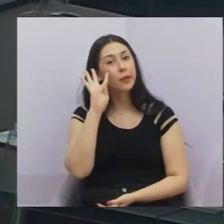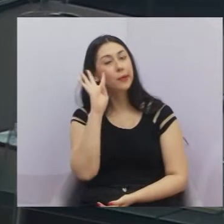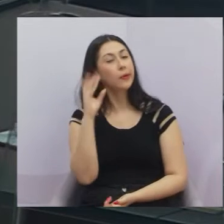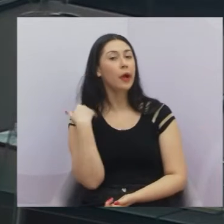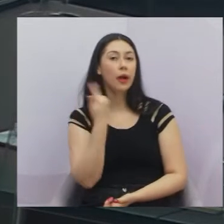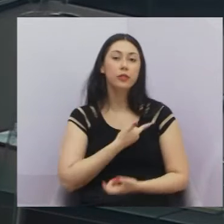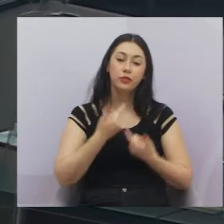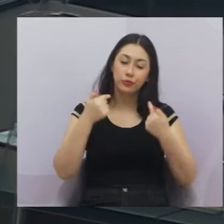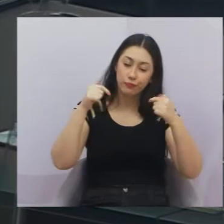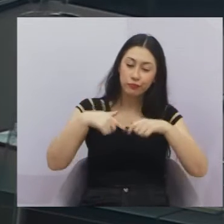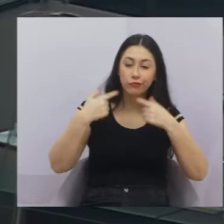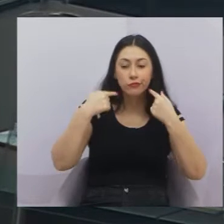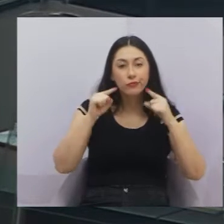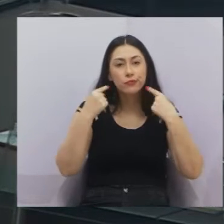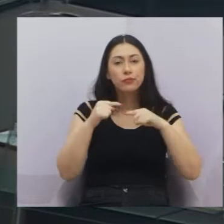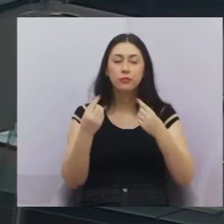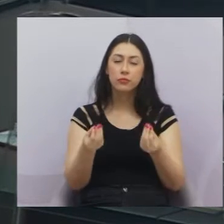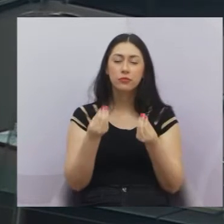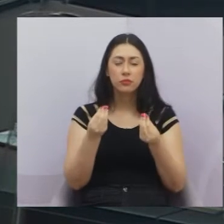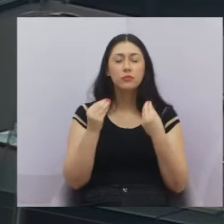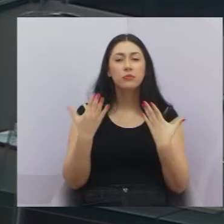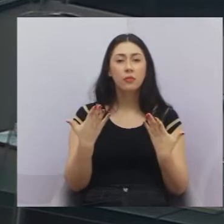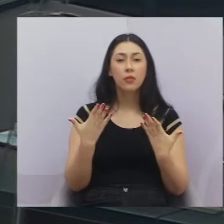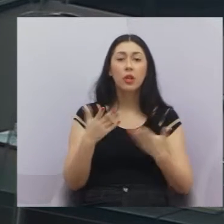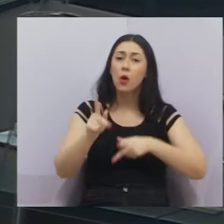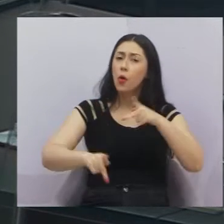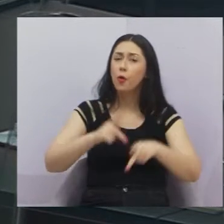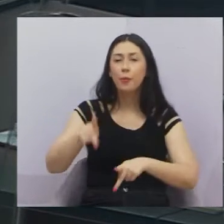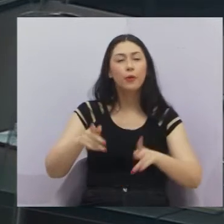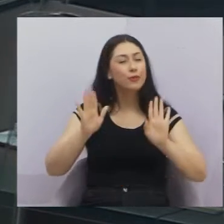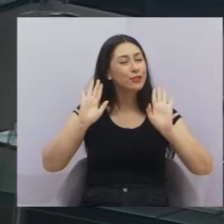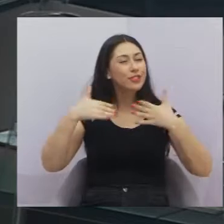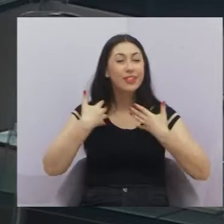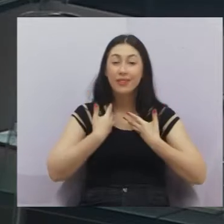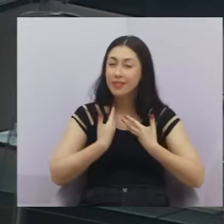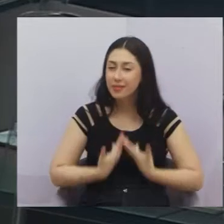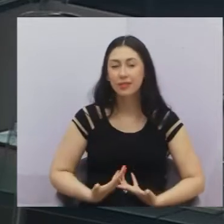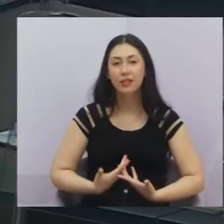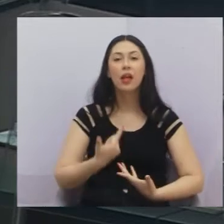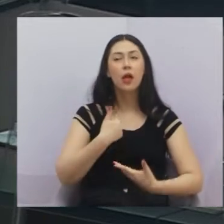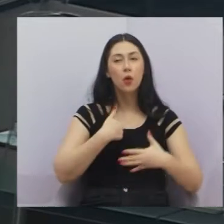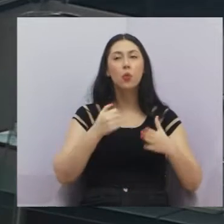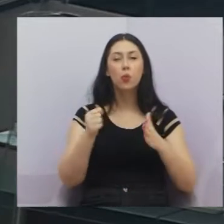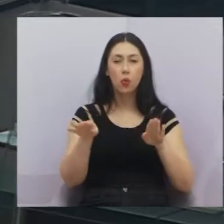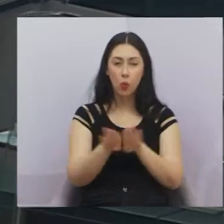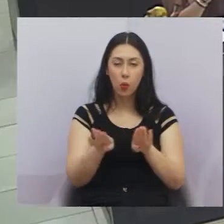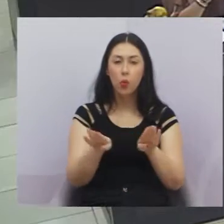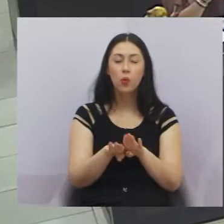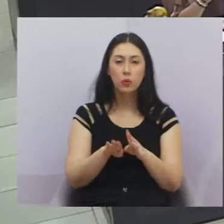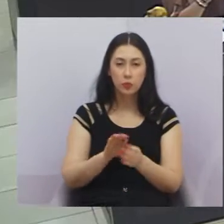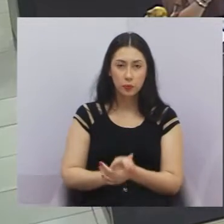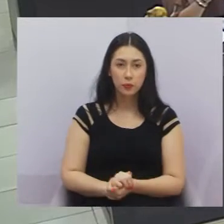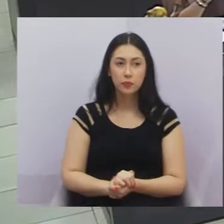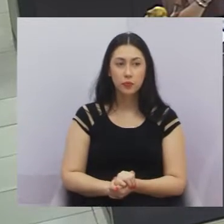sessão. Então isso, pelo amor de Deus, eu acho que a população não aguenta mais, mas sou favorável.